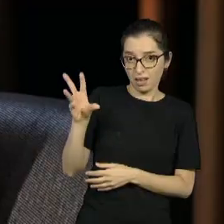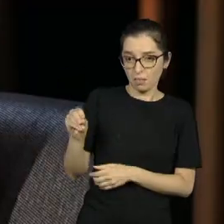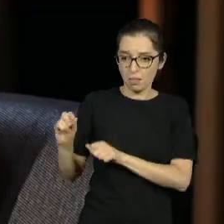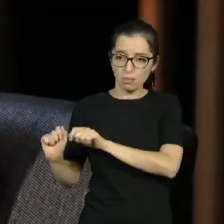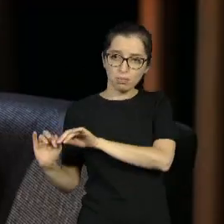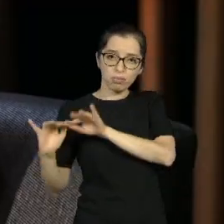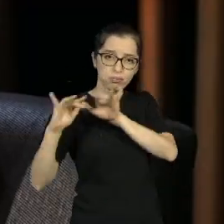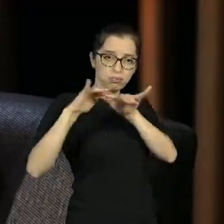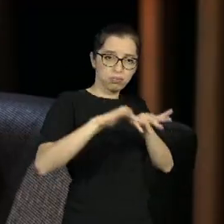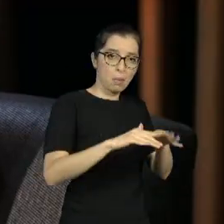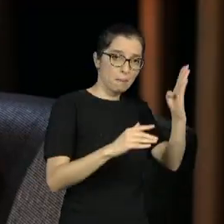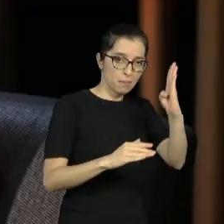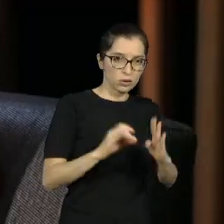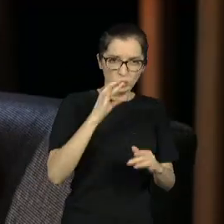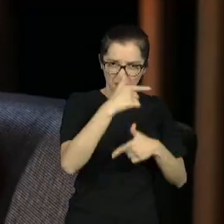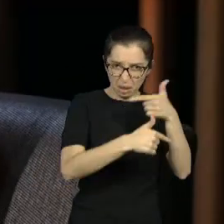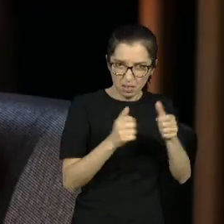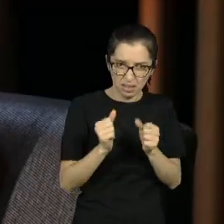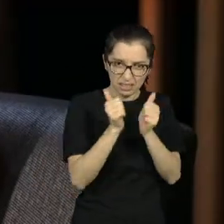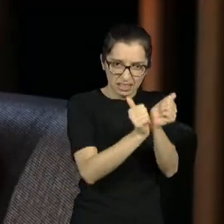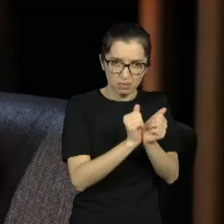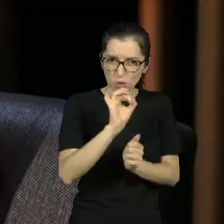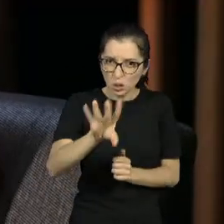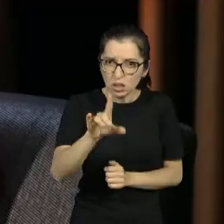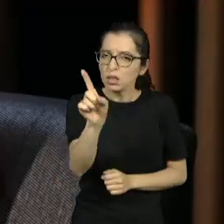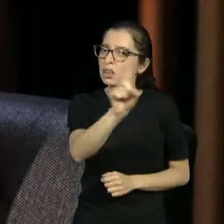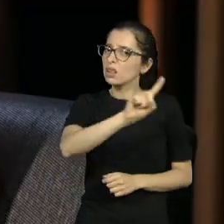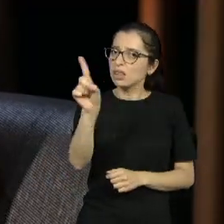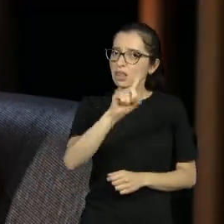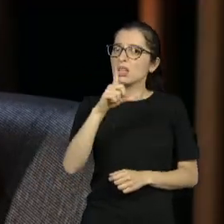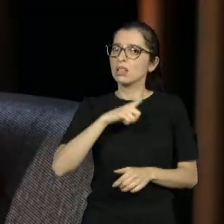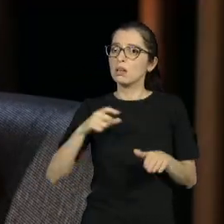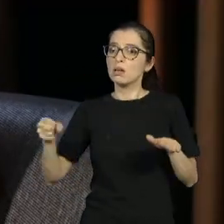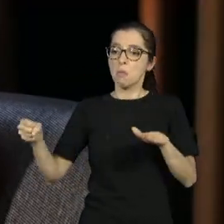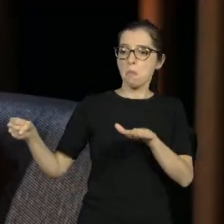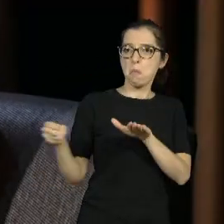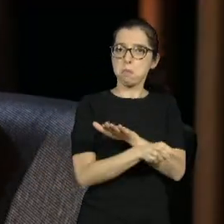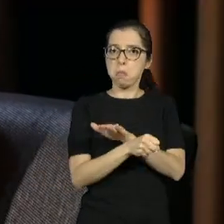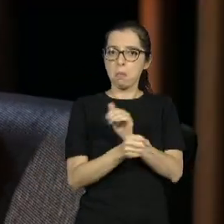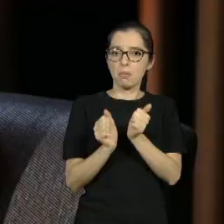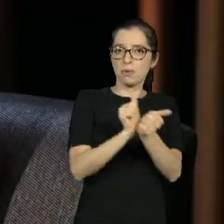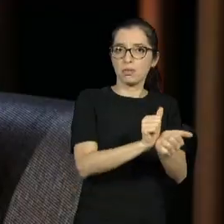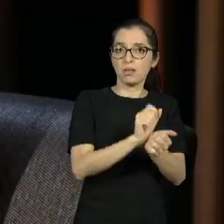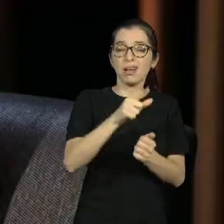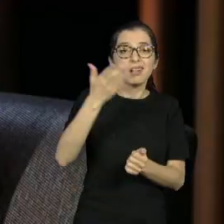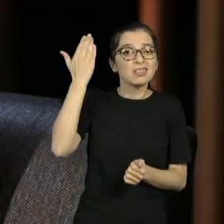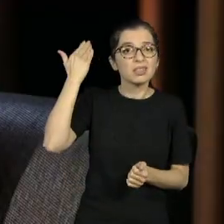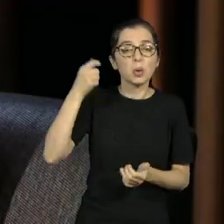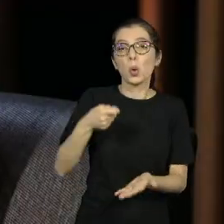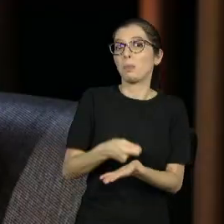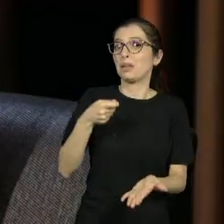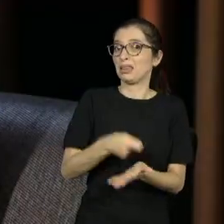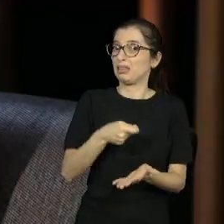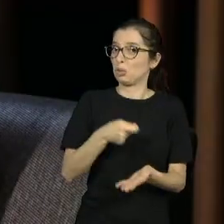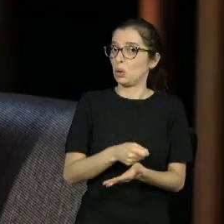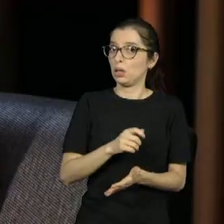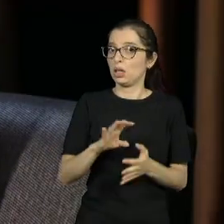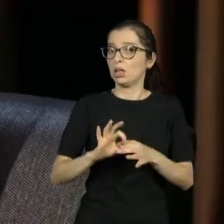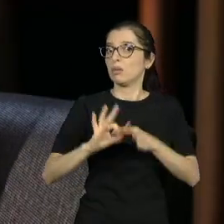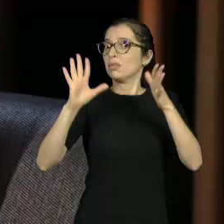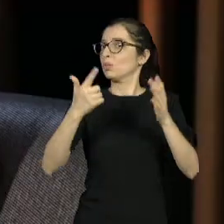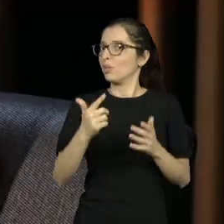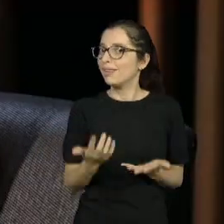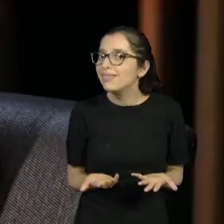atenda os trabalhadores escravizados ao contrário por isso que eu uso tem um escravizadas porque ninguém foi escravo no passado as pessoas